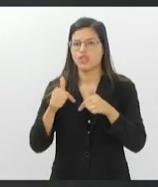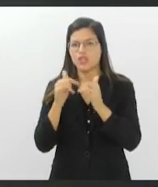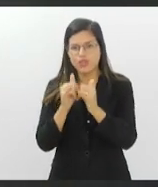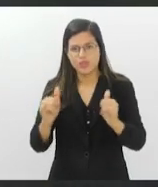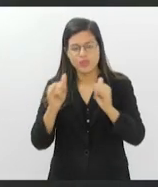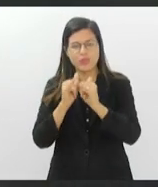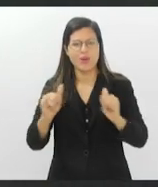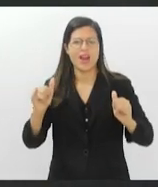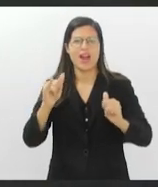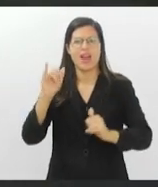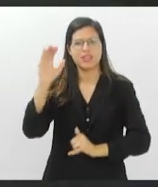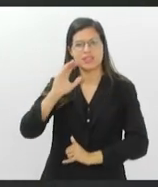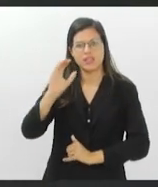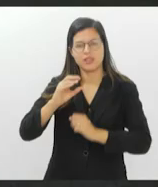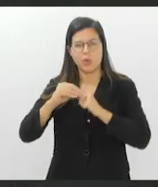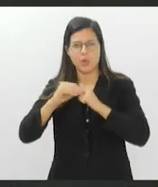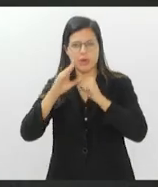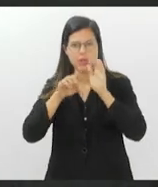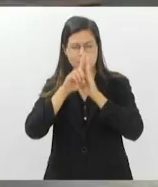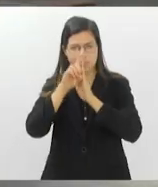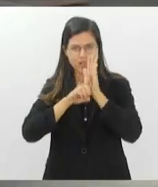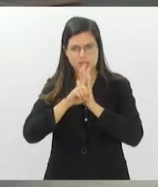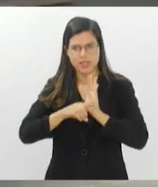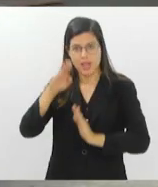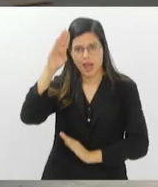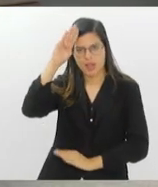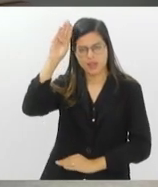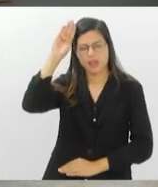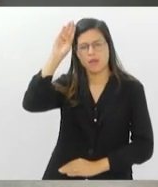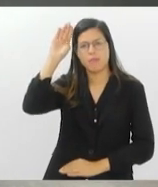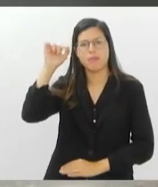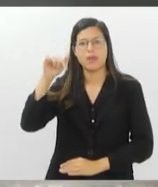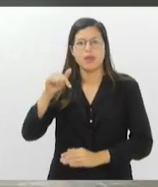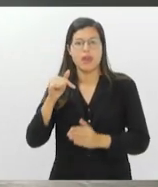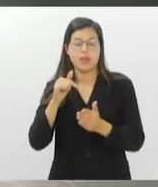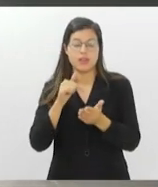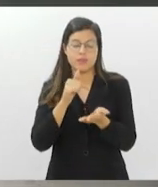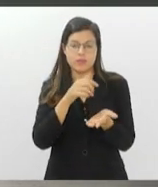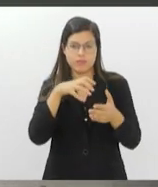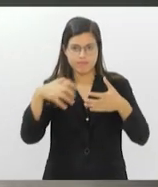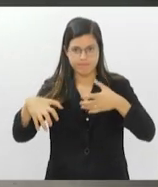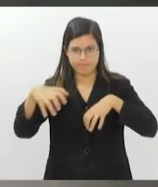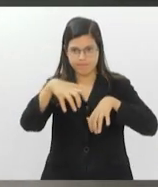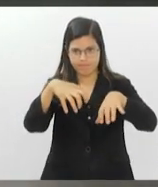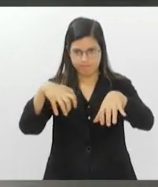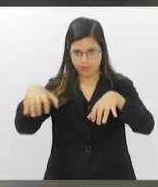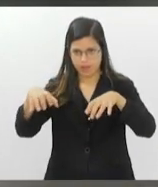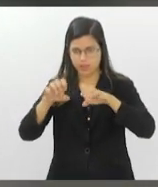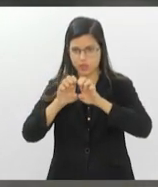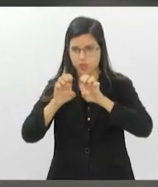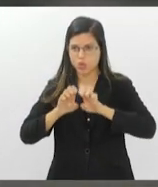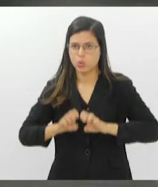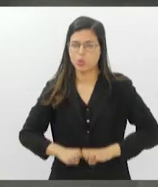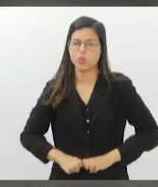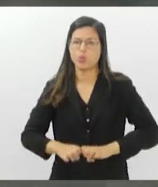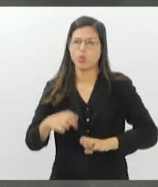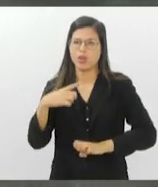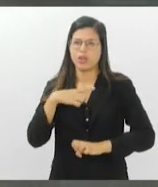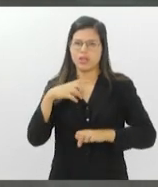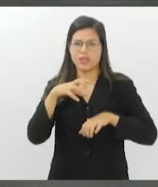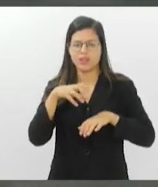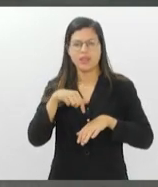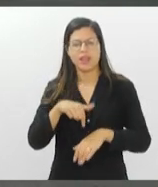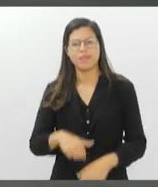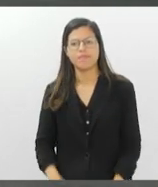ciência e do conhecimento de pesquisas acadêmicas. A mostra é dividida em 3 estruturas cúbicas que compõem a galeria itinerante.